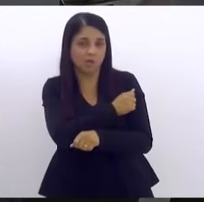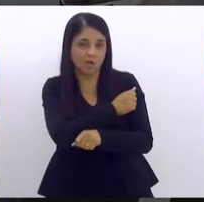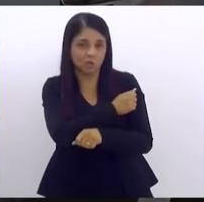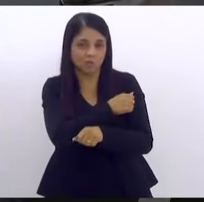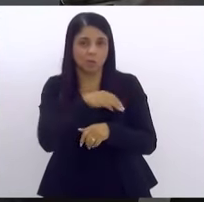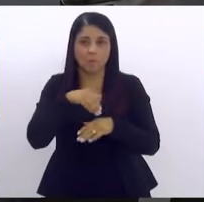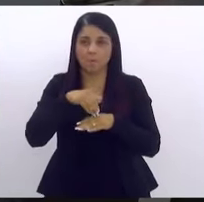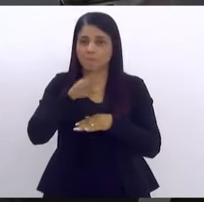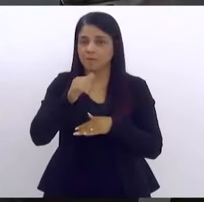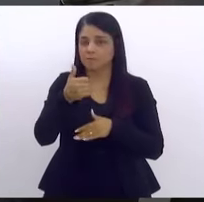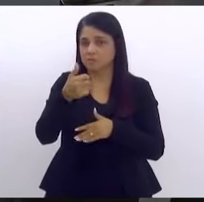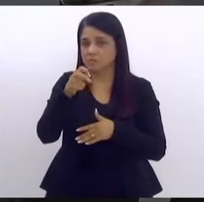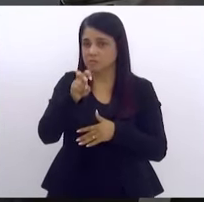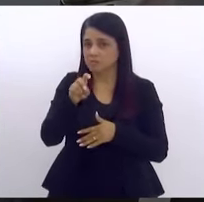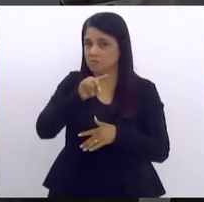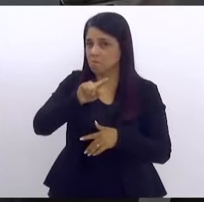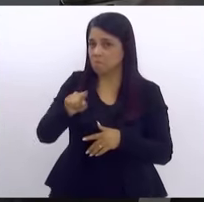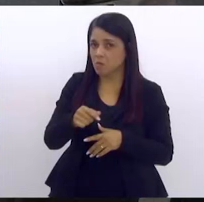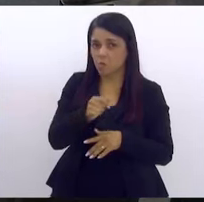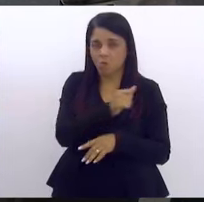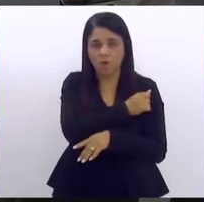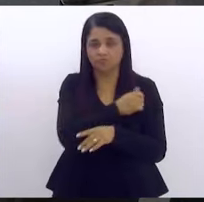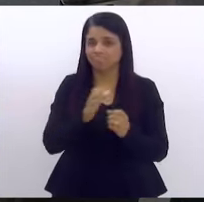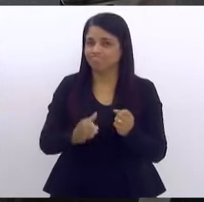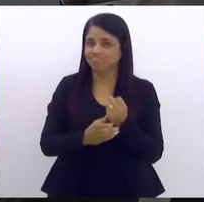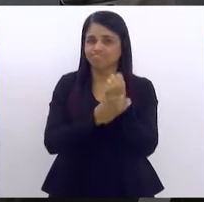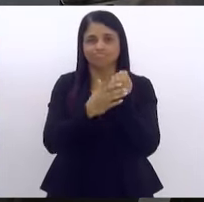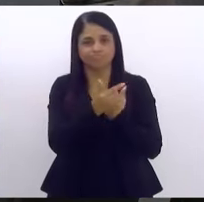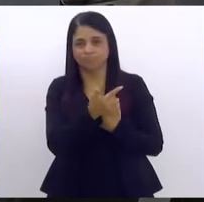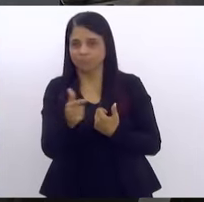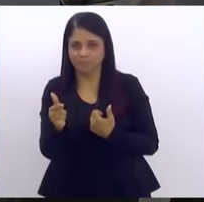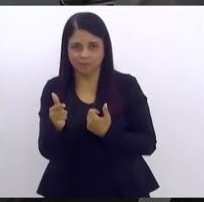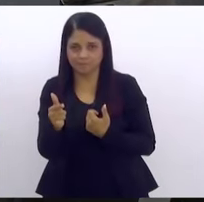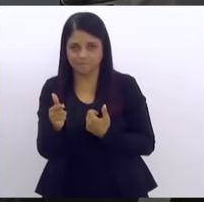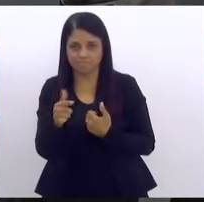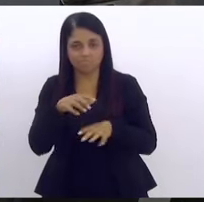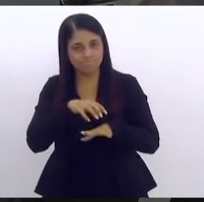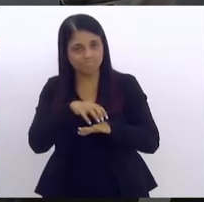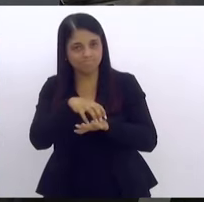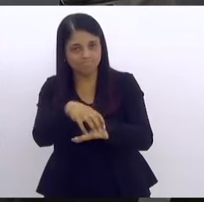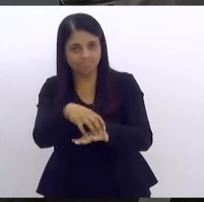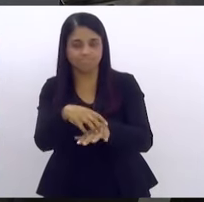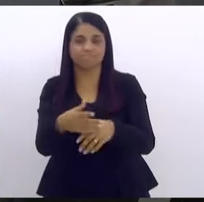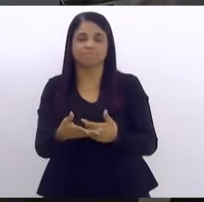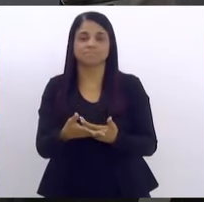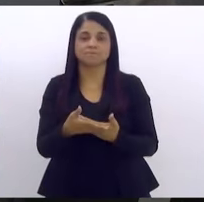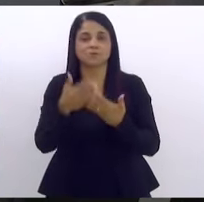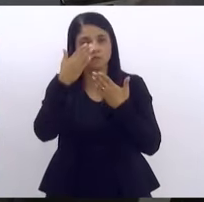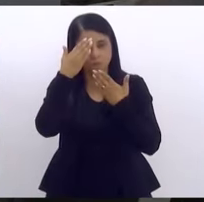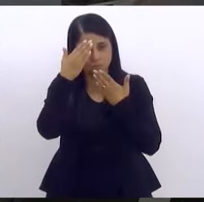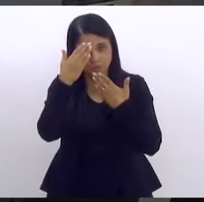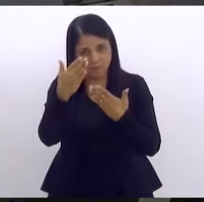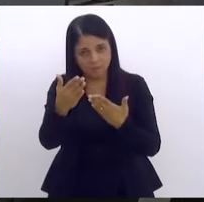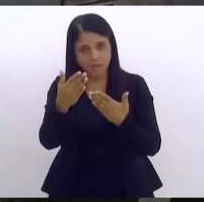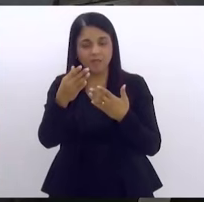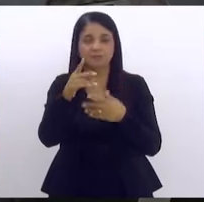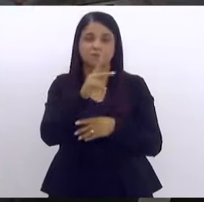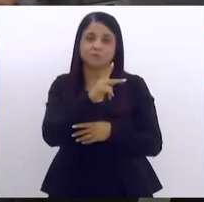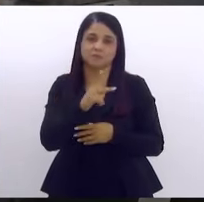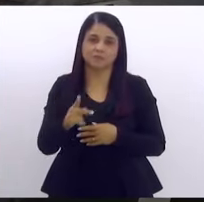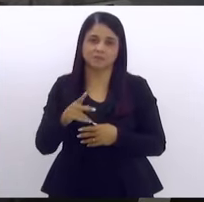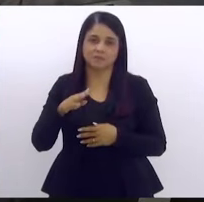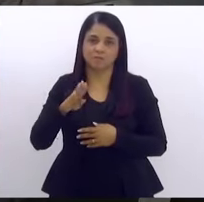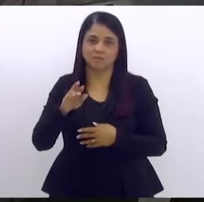de 15 mil alunos, não teria garantidos a condição do transporte. Então, obrigado, presidente